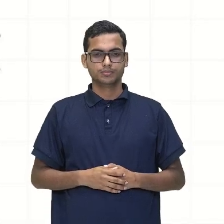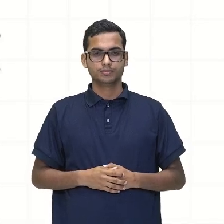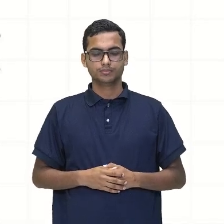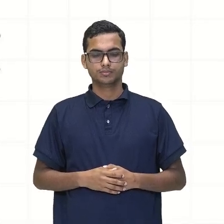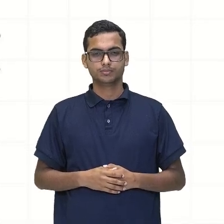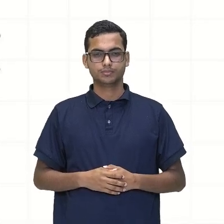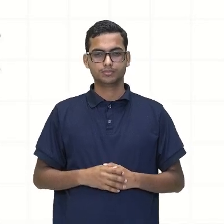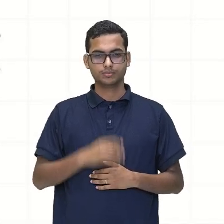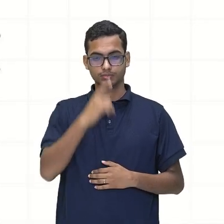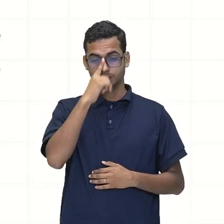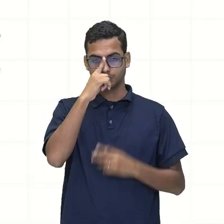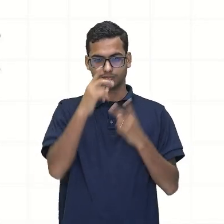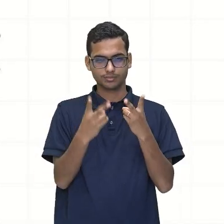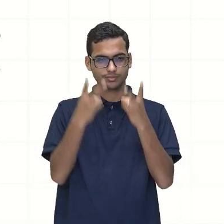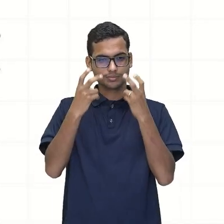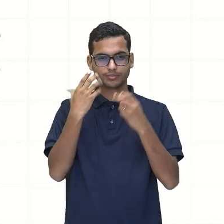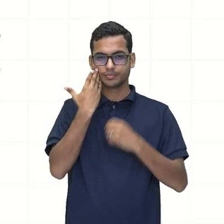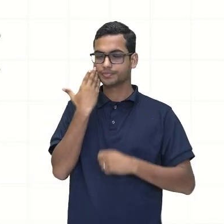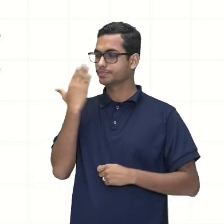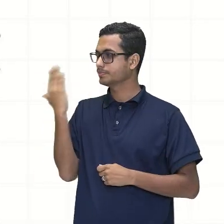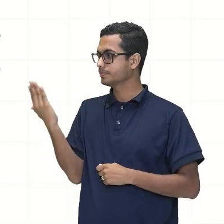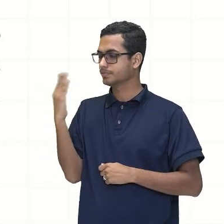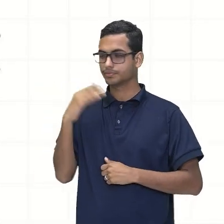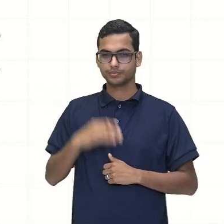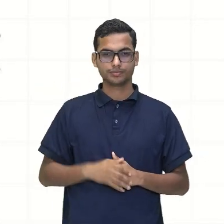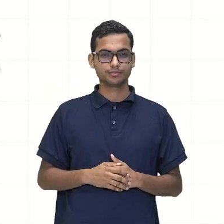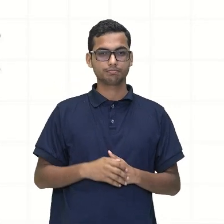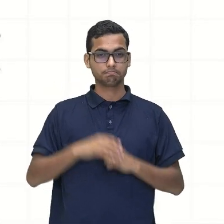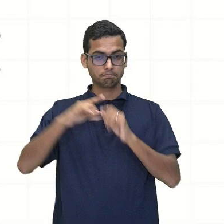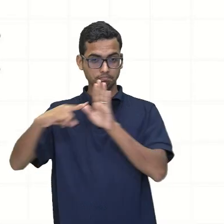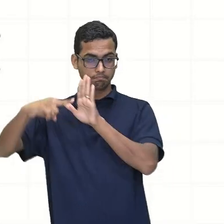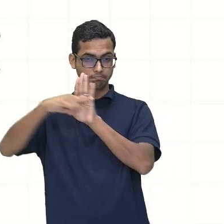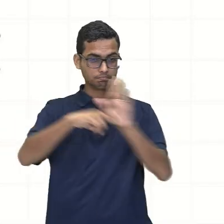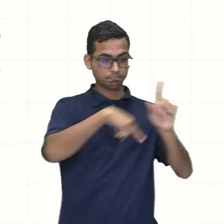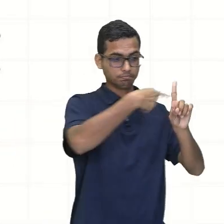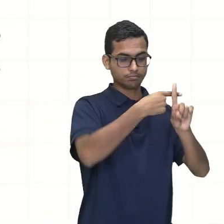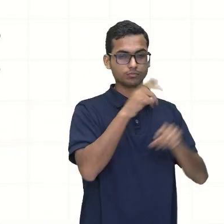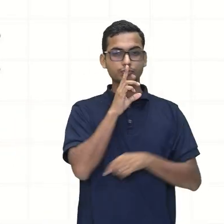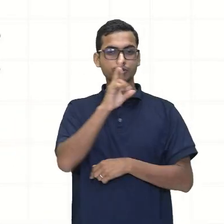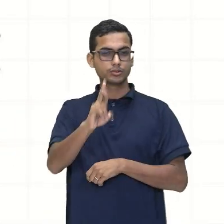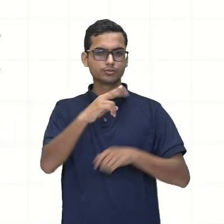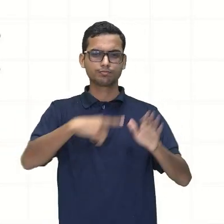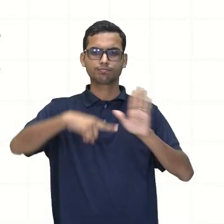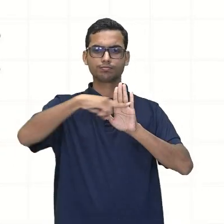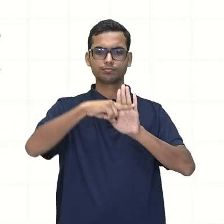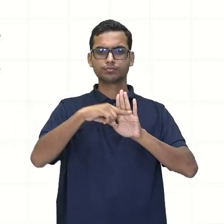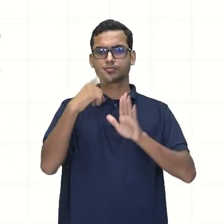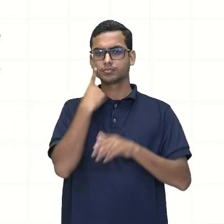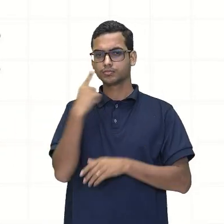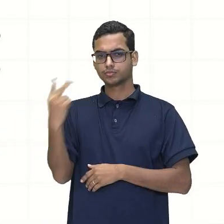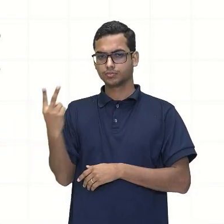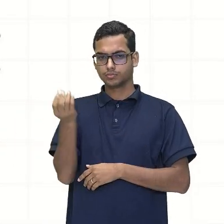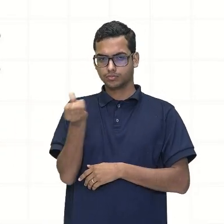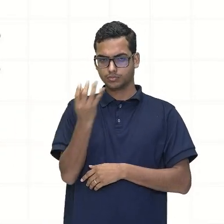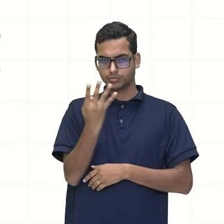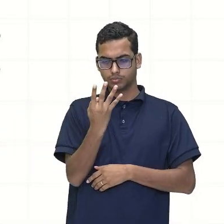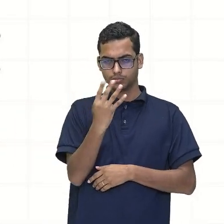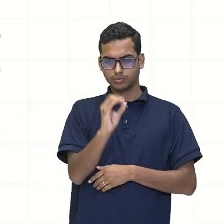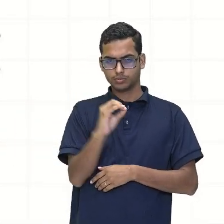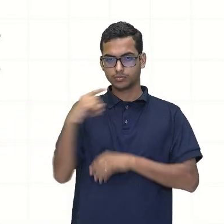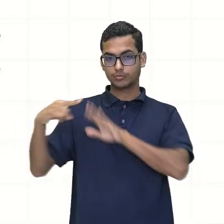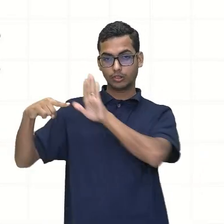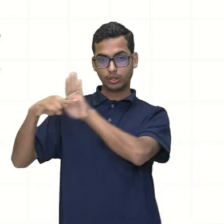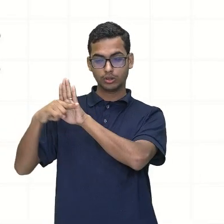Sinais diferentes. O resultado vai ser negativo. E 2.640 vezes 1 vai